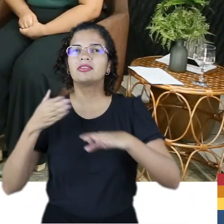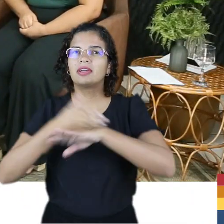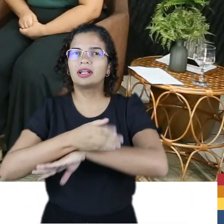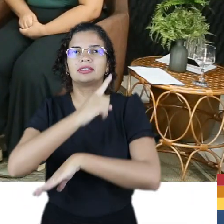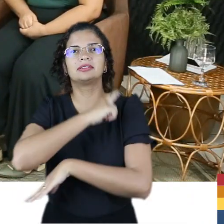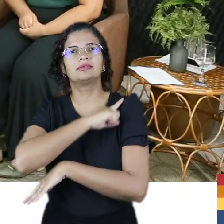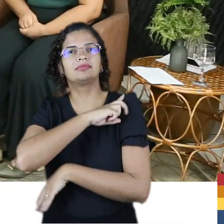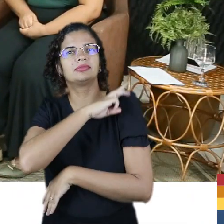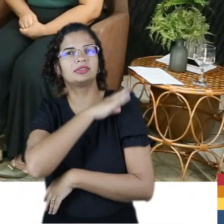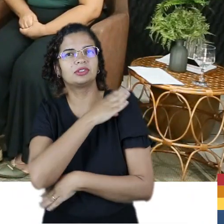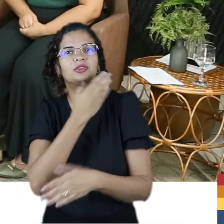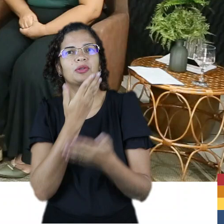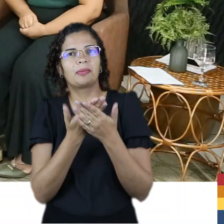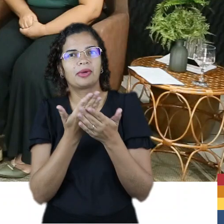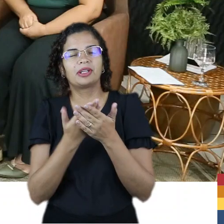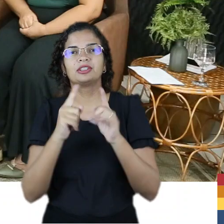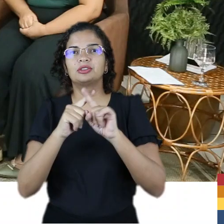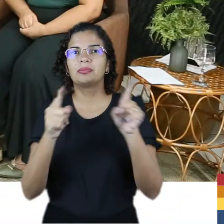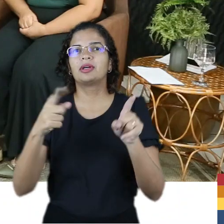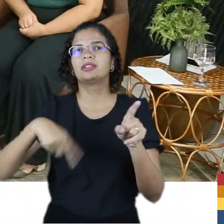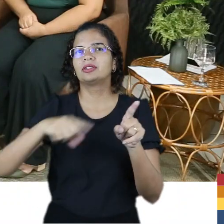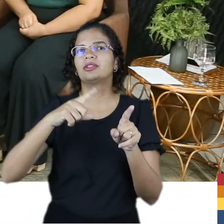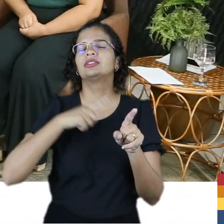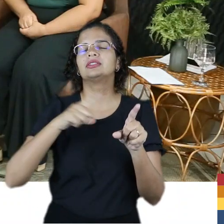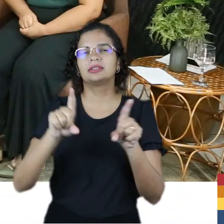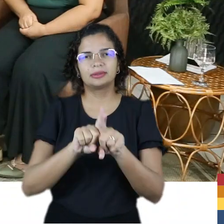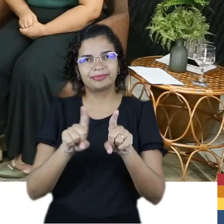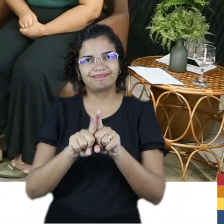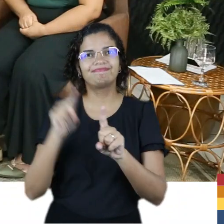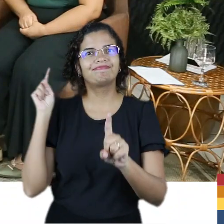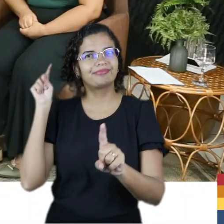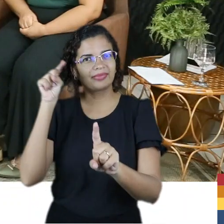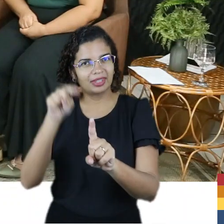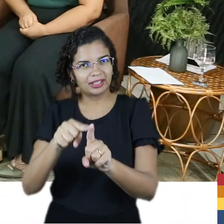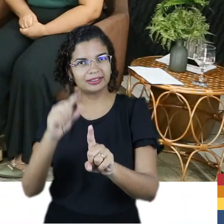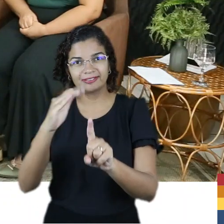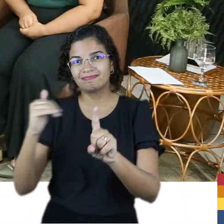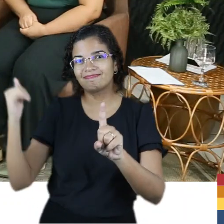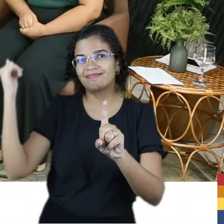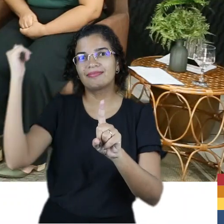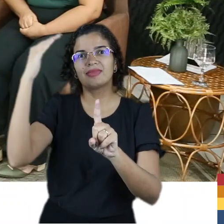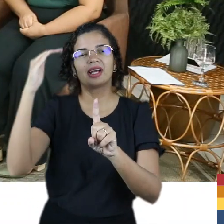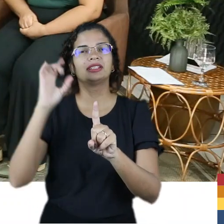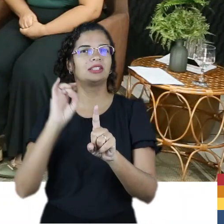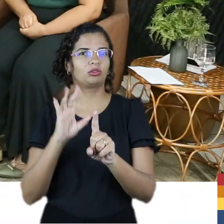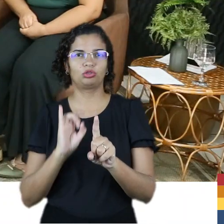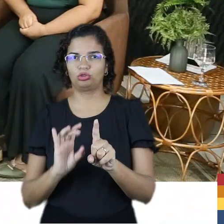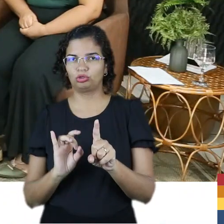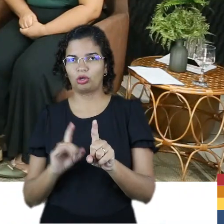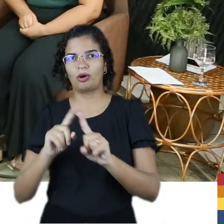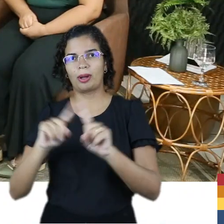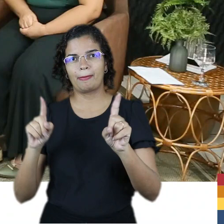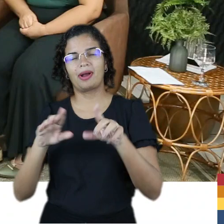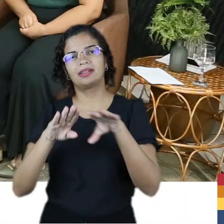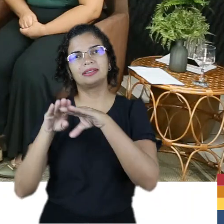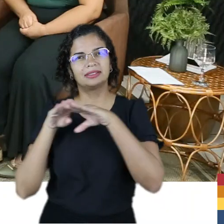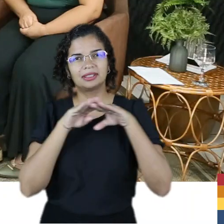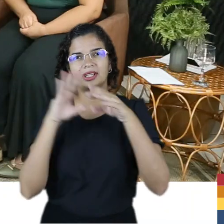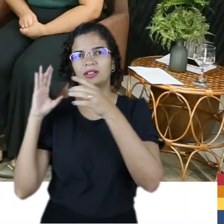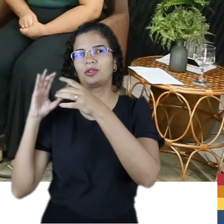consolidação de uma base nacional comum curricular que ela digamos promove a igualdade na questão dos conteúdos